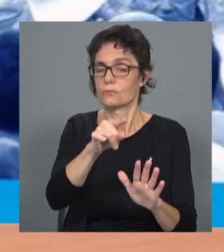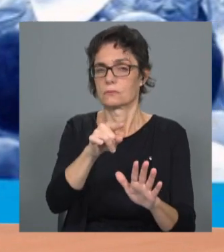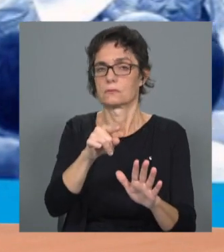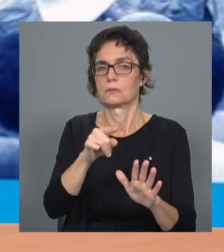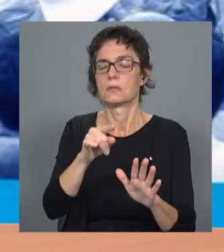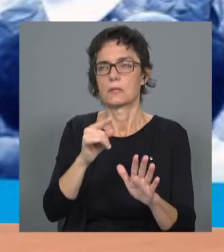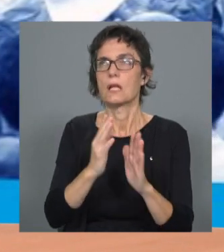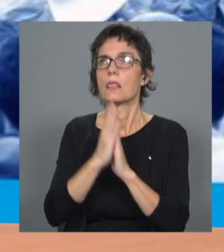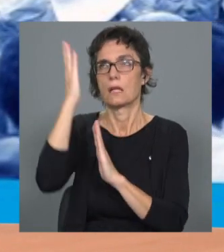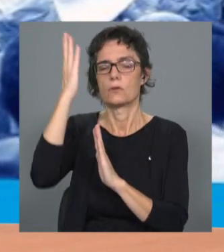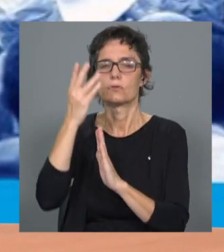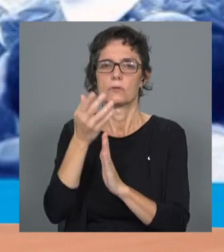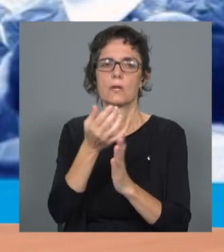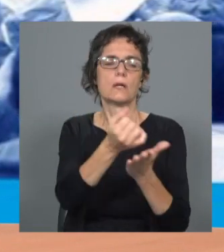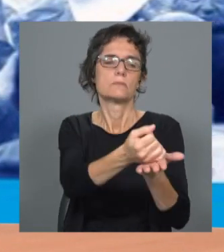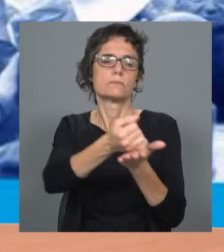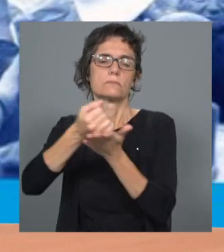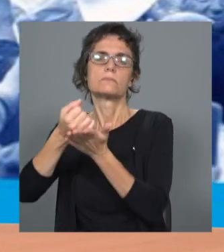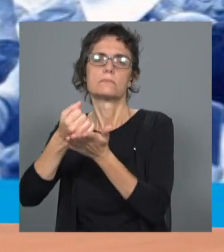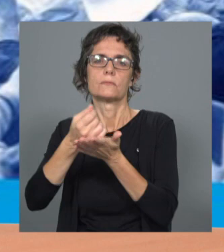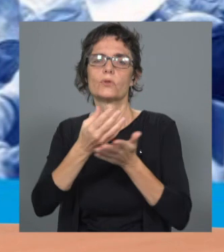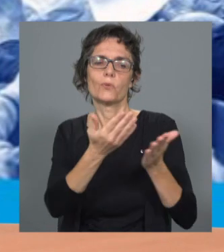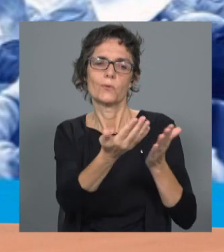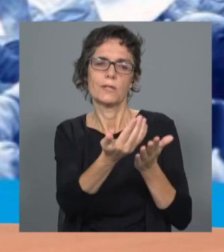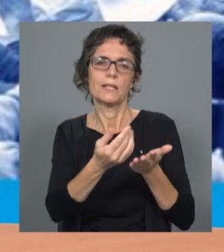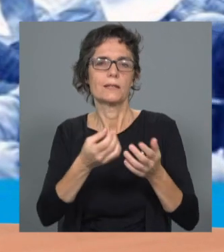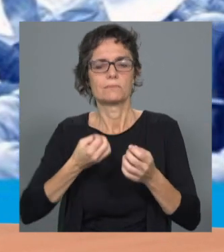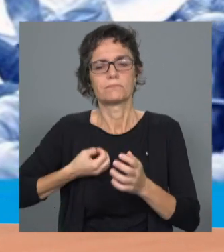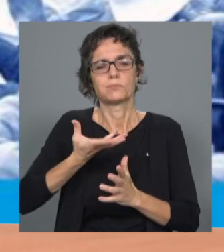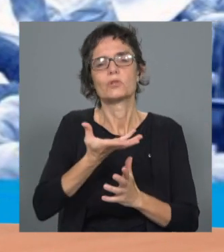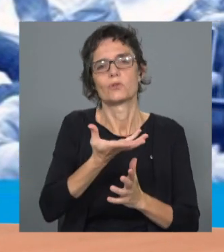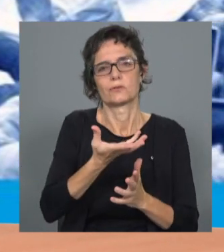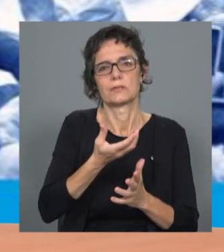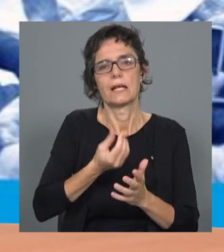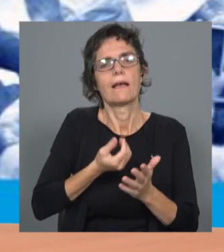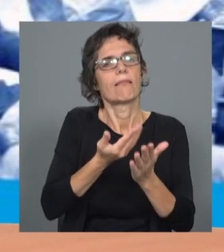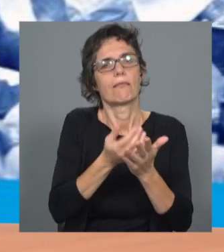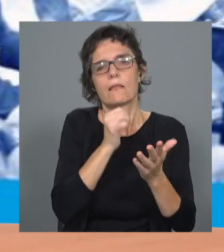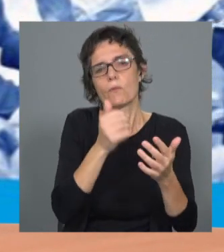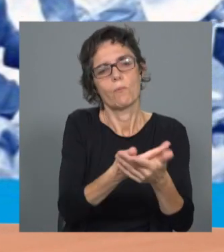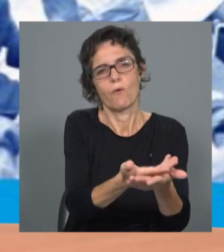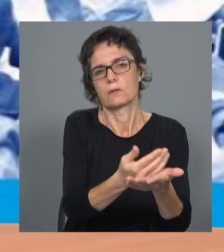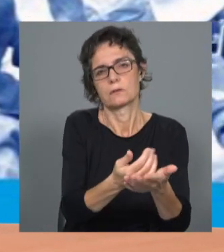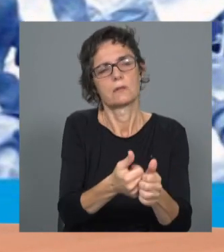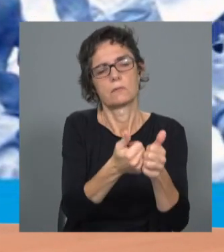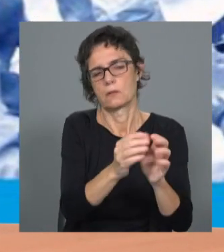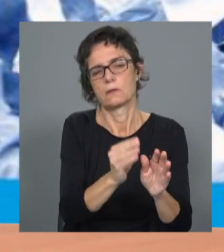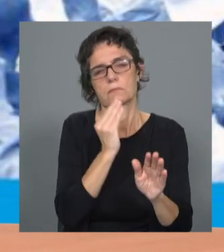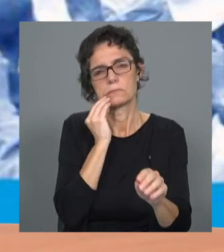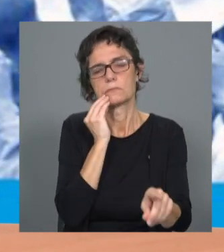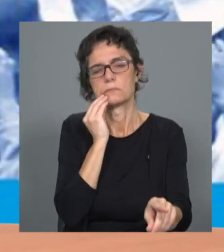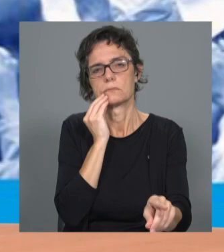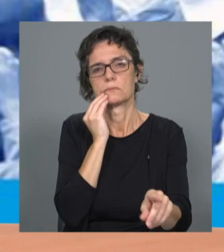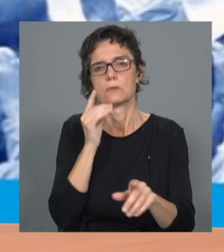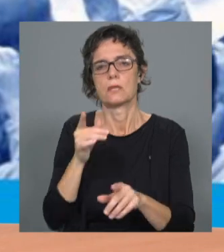chamou para o pé dele. O meu pai foi mais complicado porque foi tudo muito rápido, foi uma questão de dias.